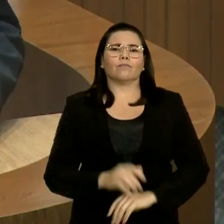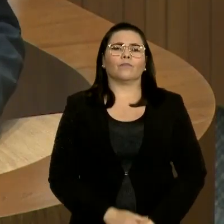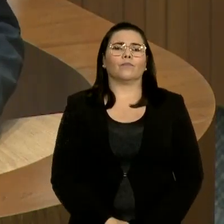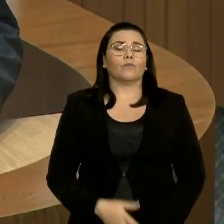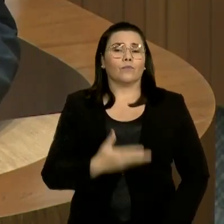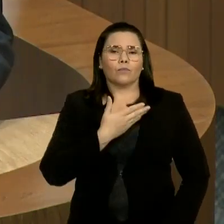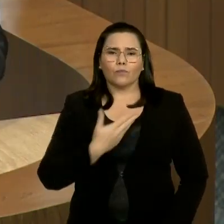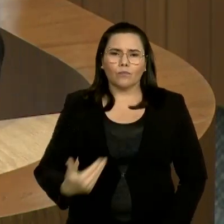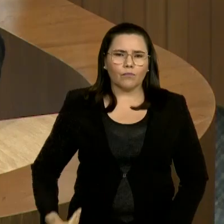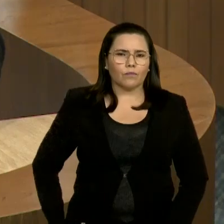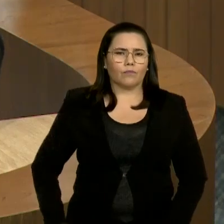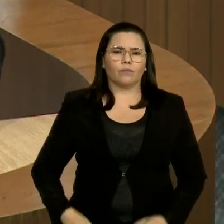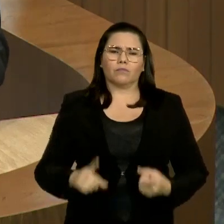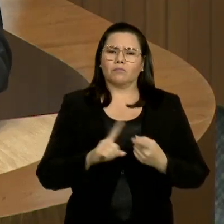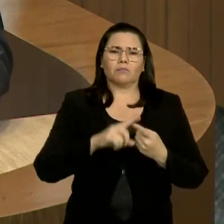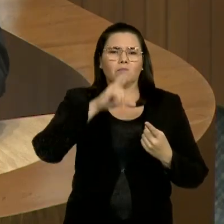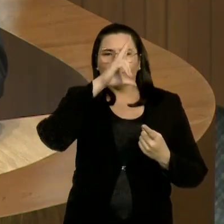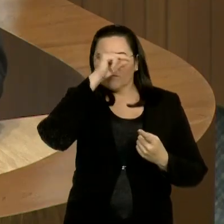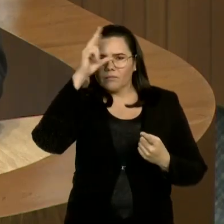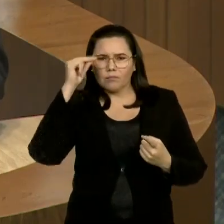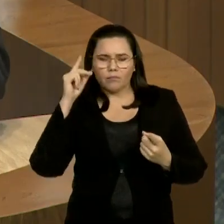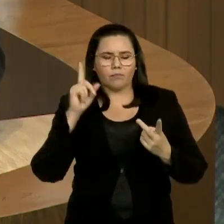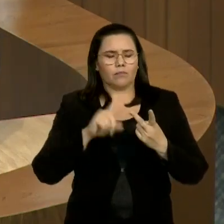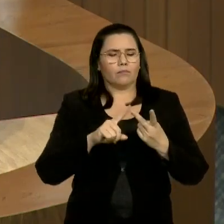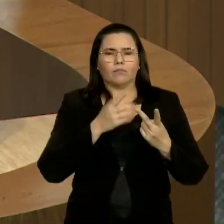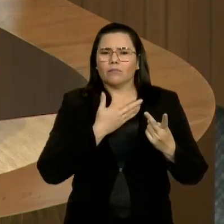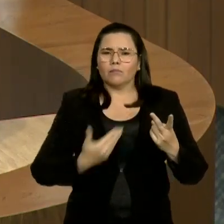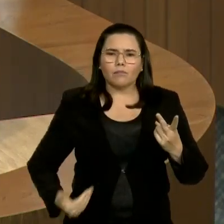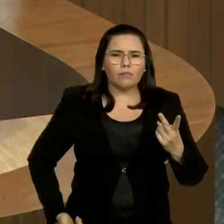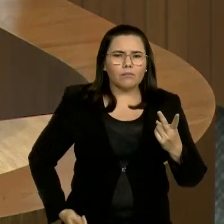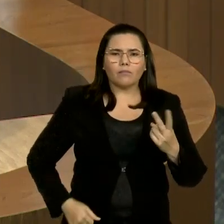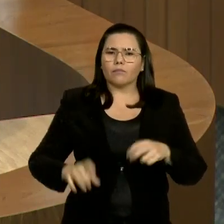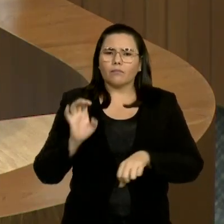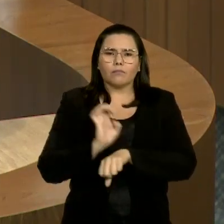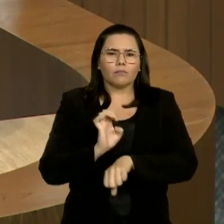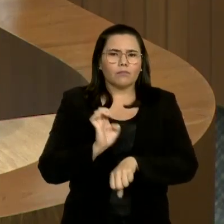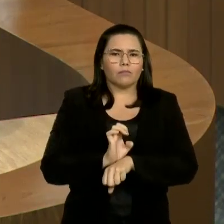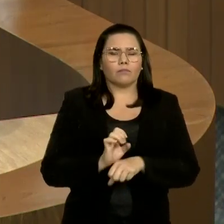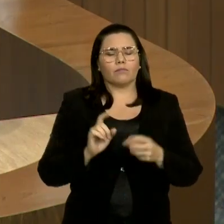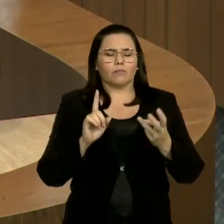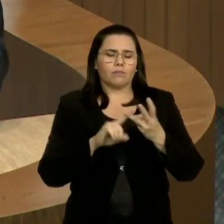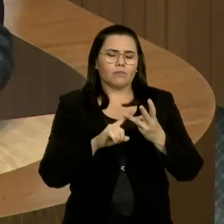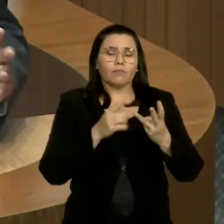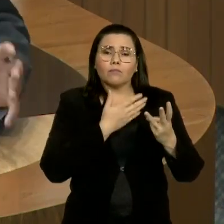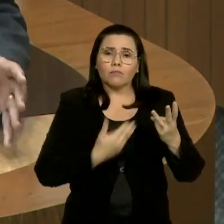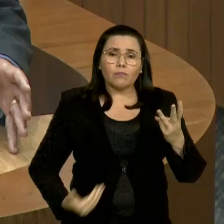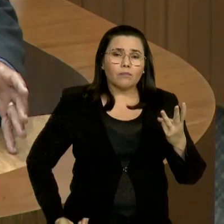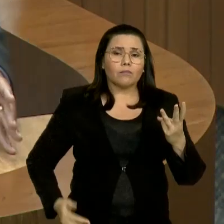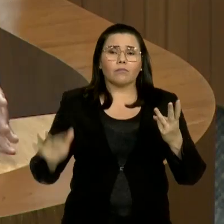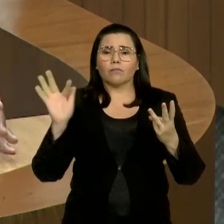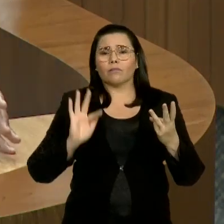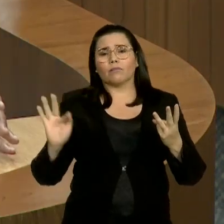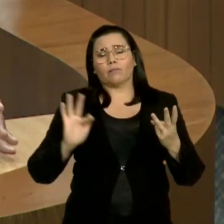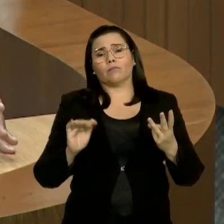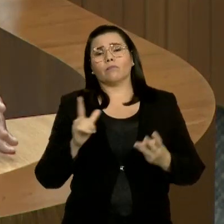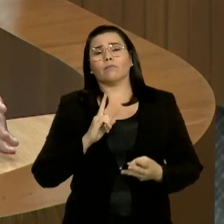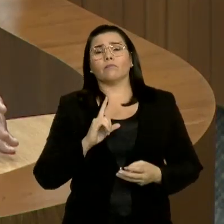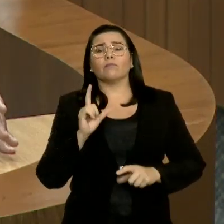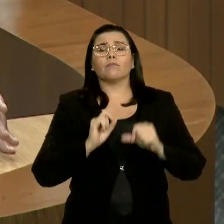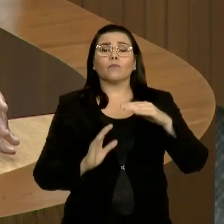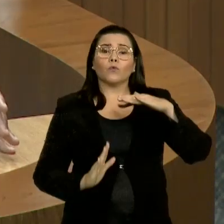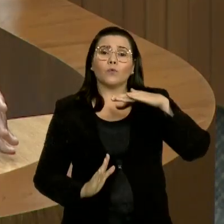tanto Municipal Estadual até a nível Federal ter atrasos em